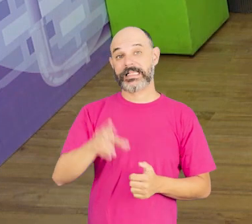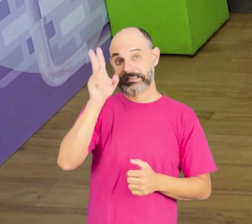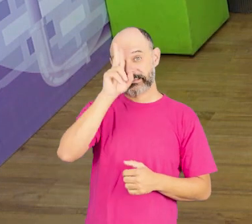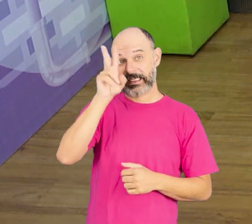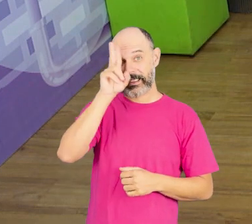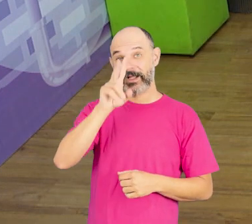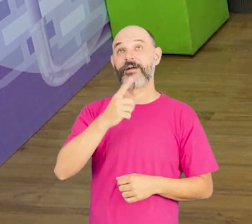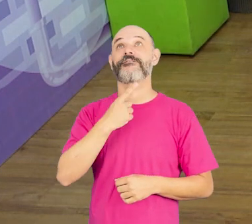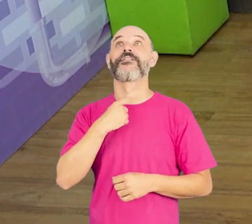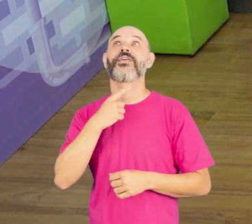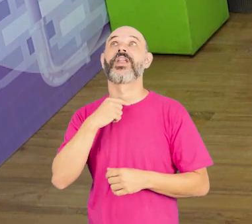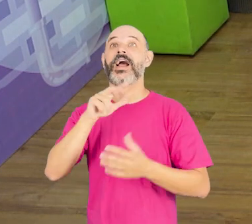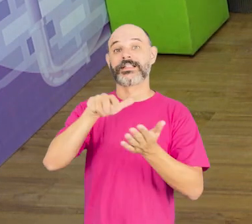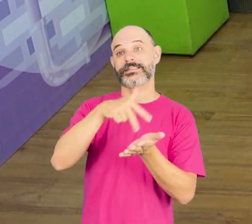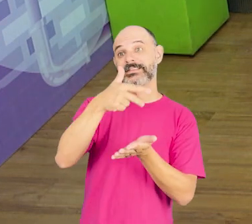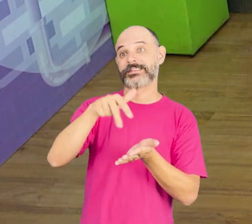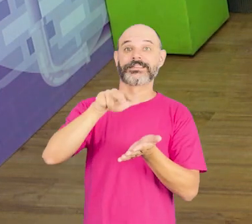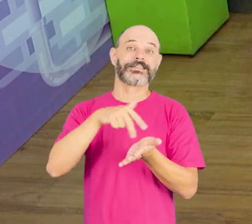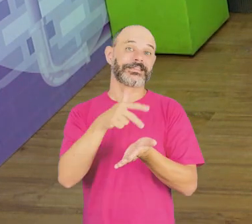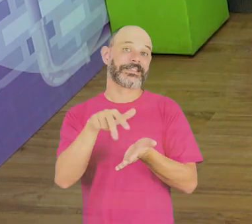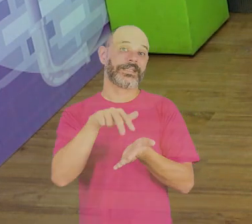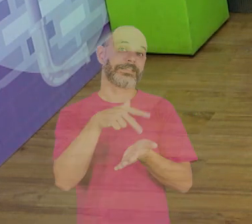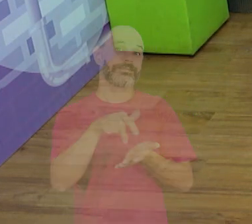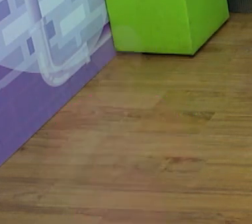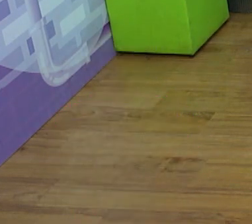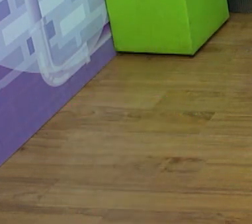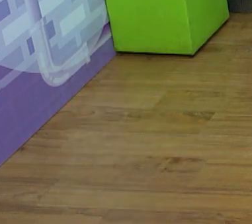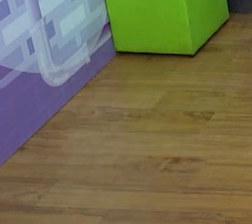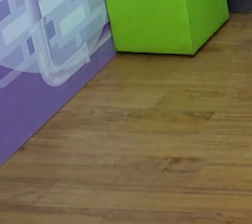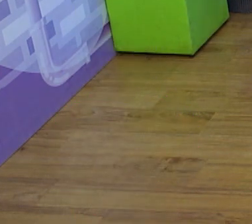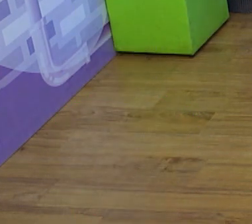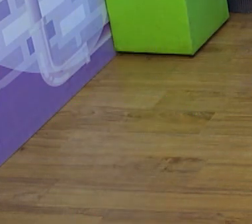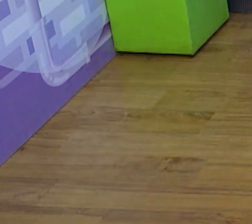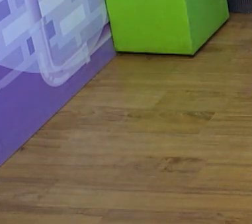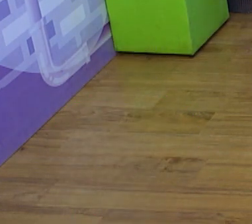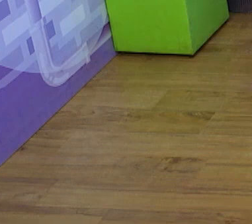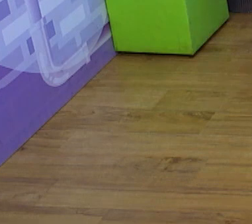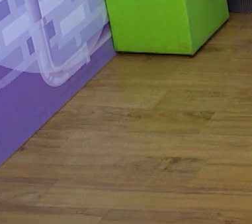Histórias que dão vontade de dançar.